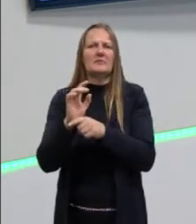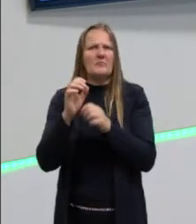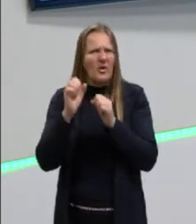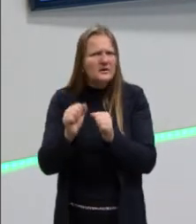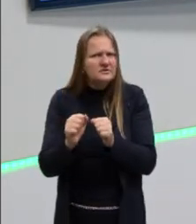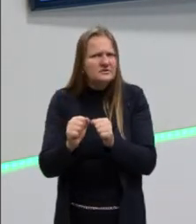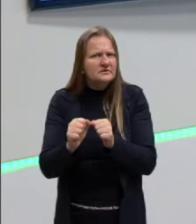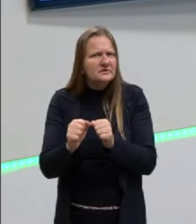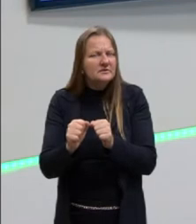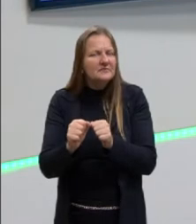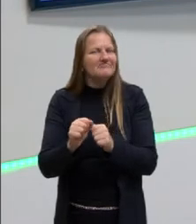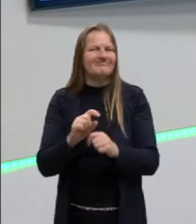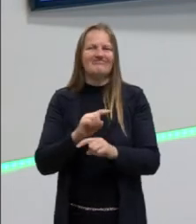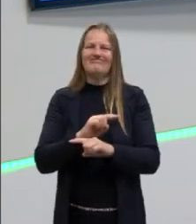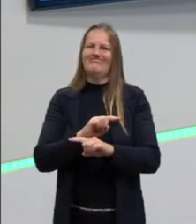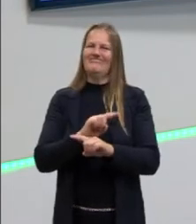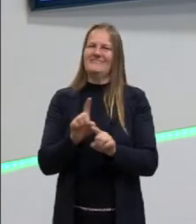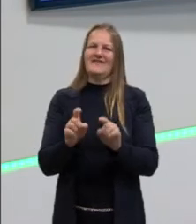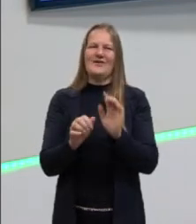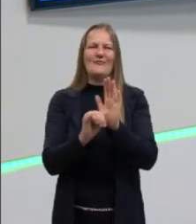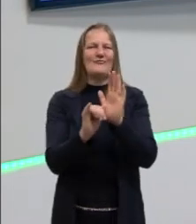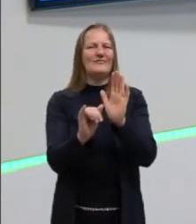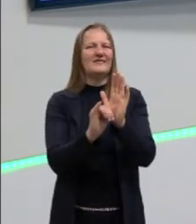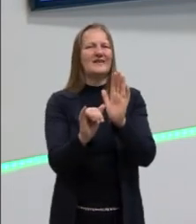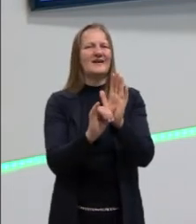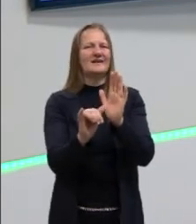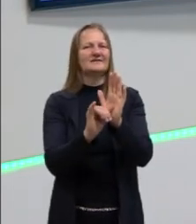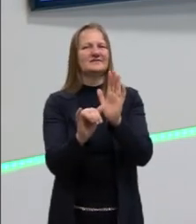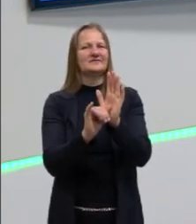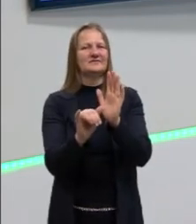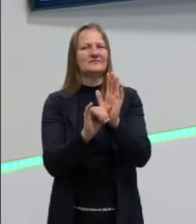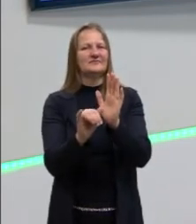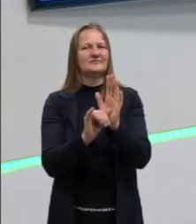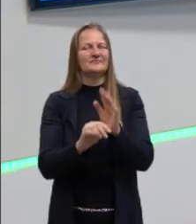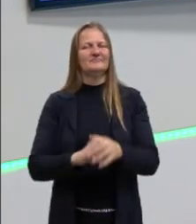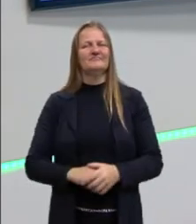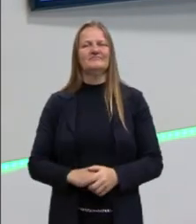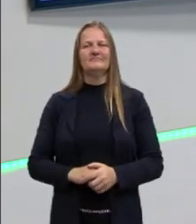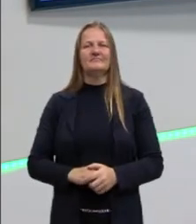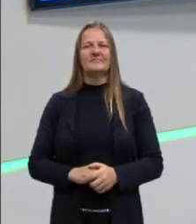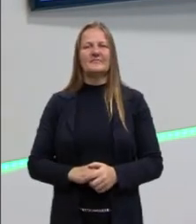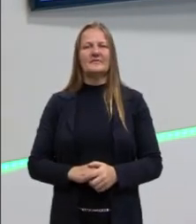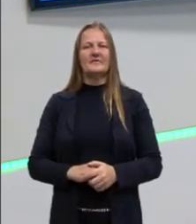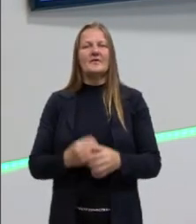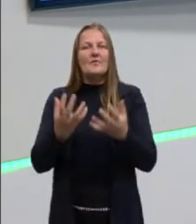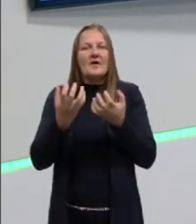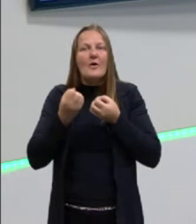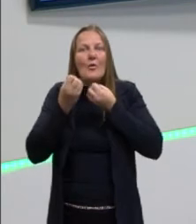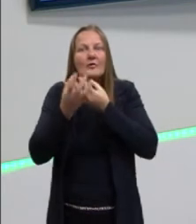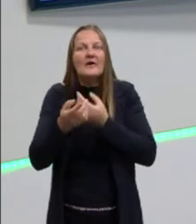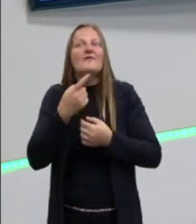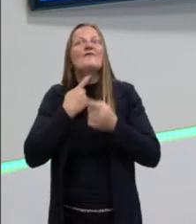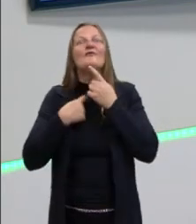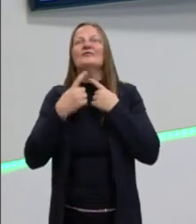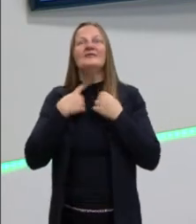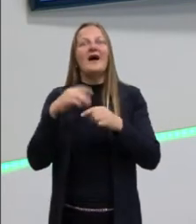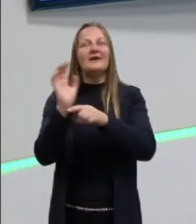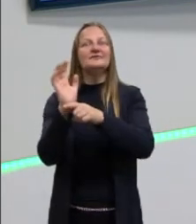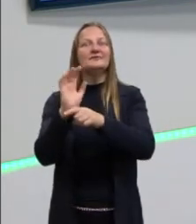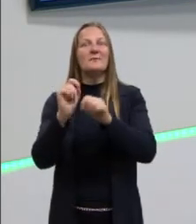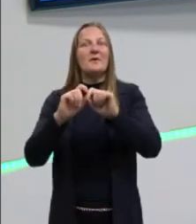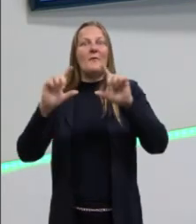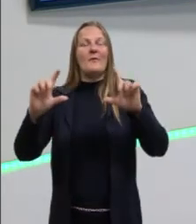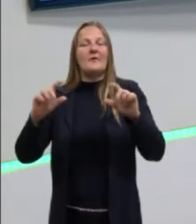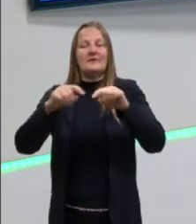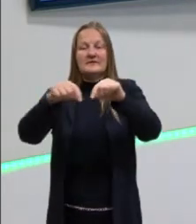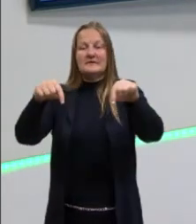aí tu vai contar essa história isso é um texto narrativo tu vai contar que tu sempre quis e saber como é